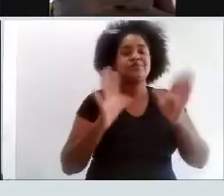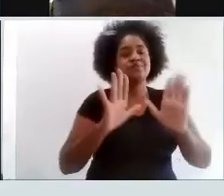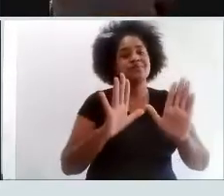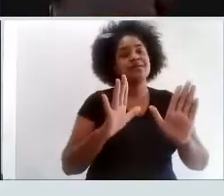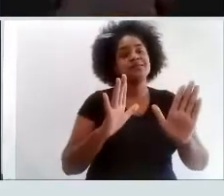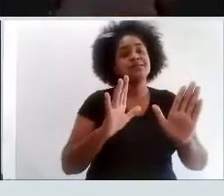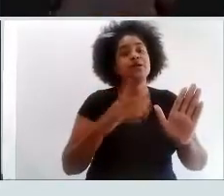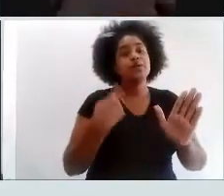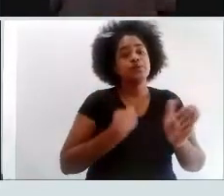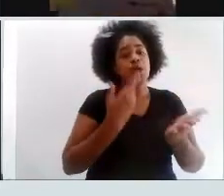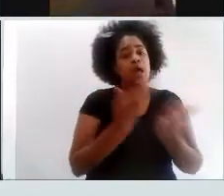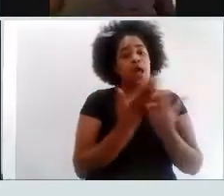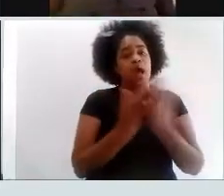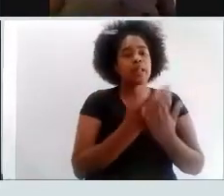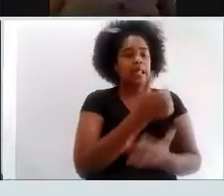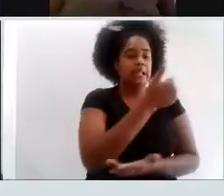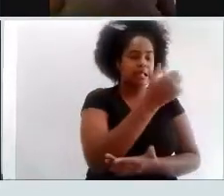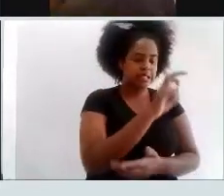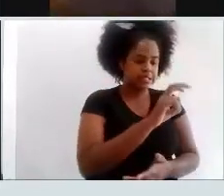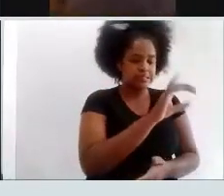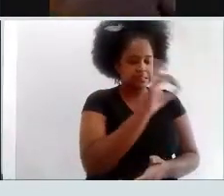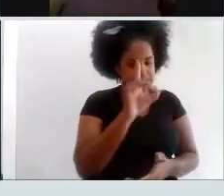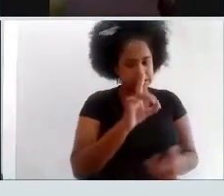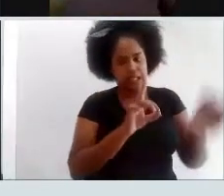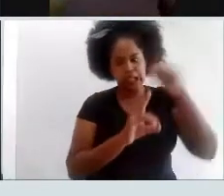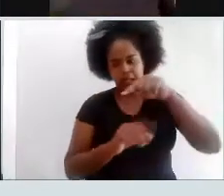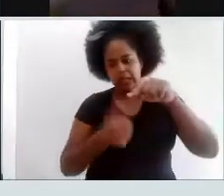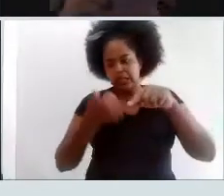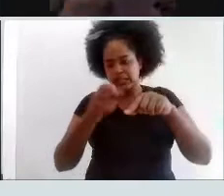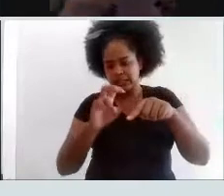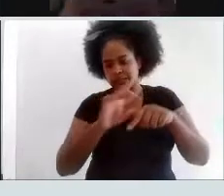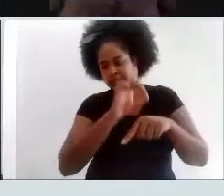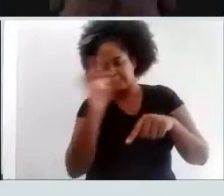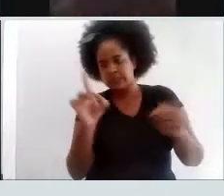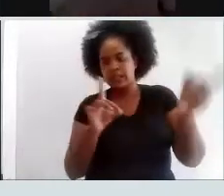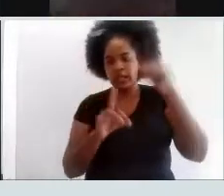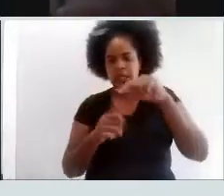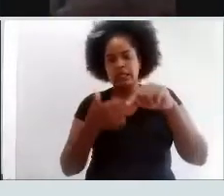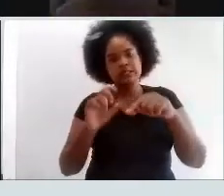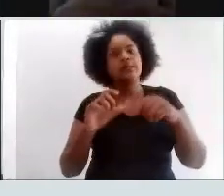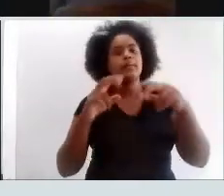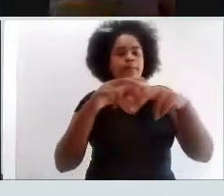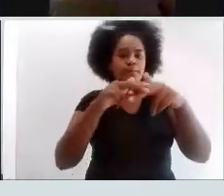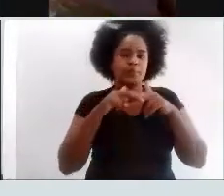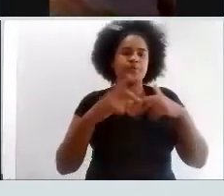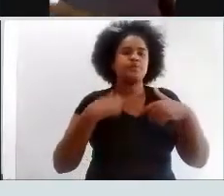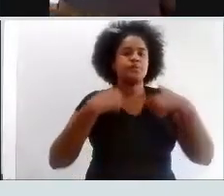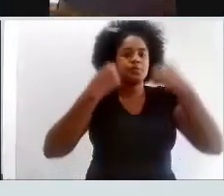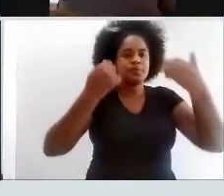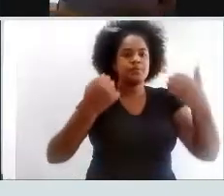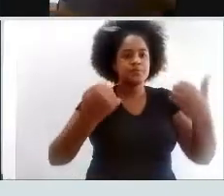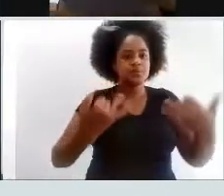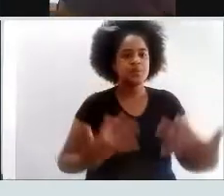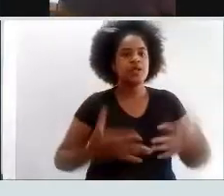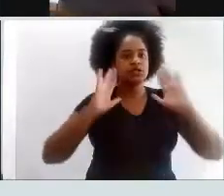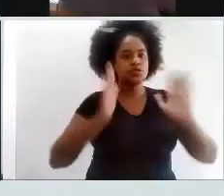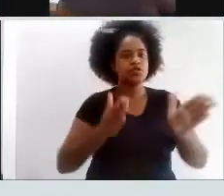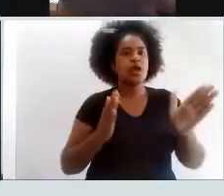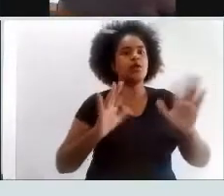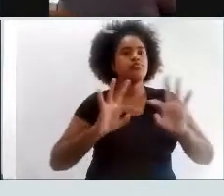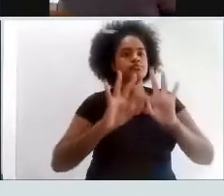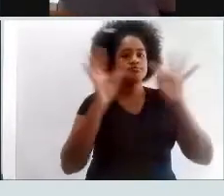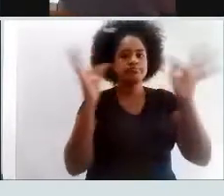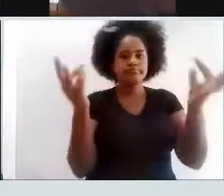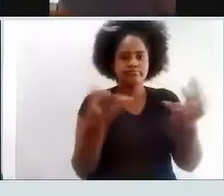eu não poderia deixar essa aula passar. Mas cada pontinho desse a gente vai desmiuçar, assim, por